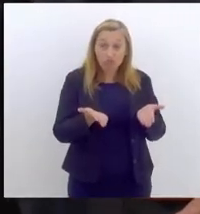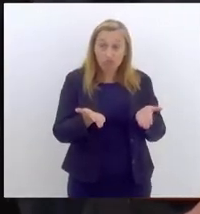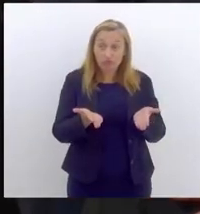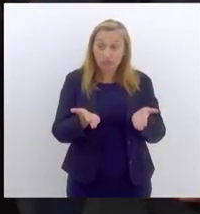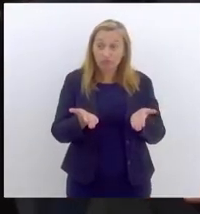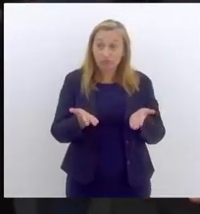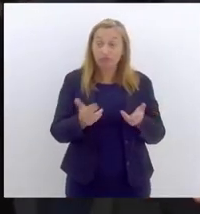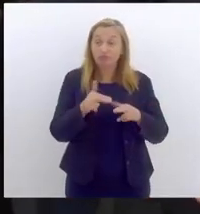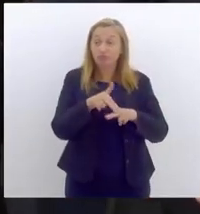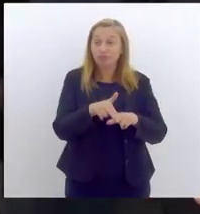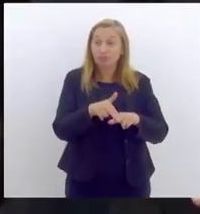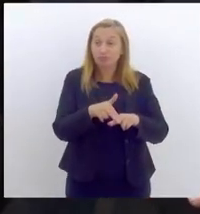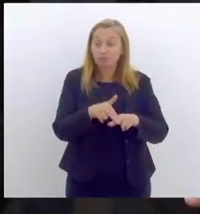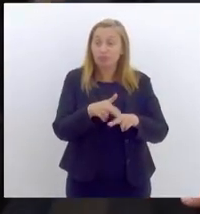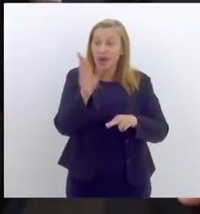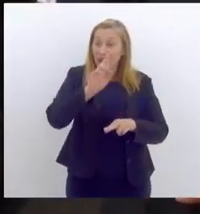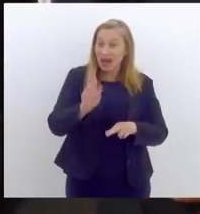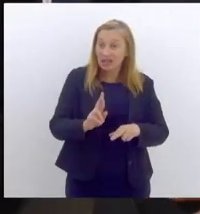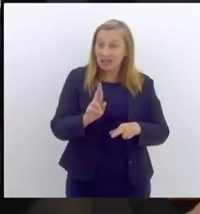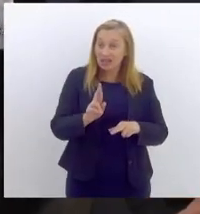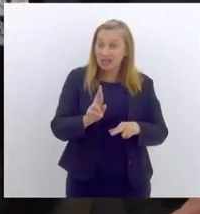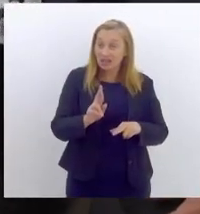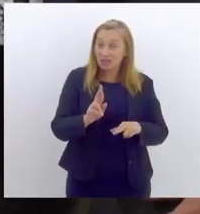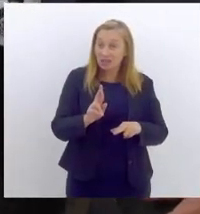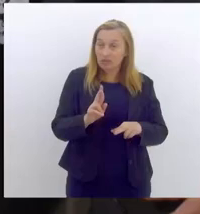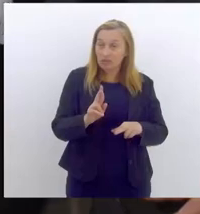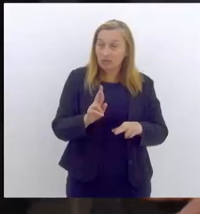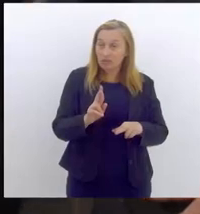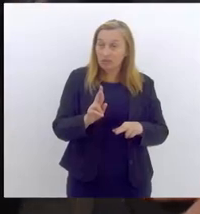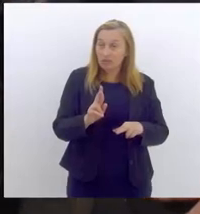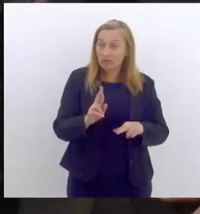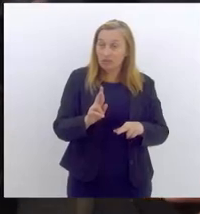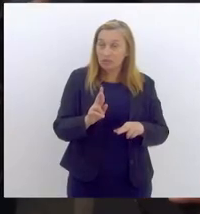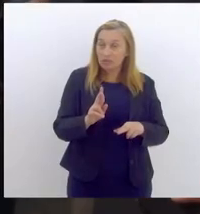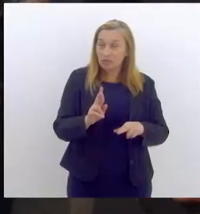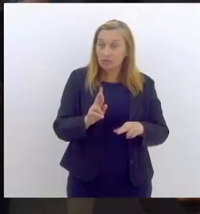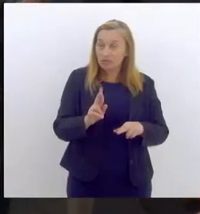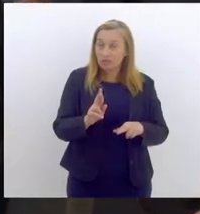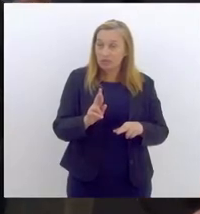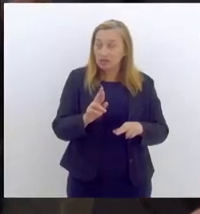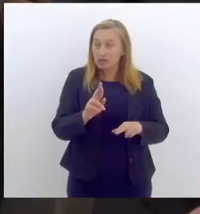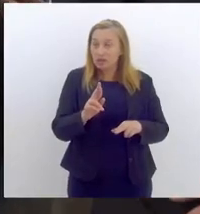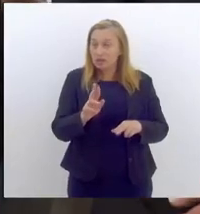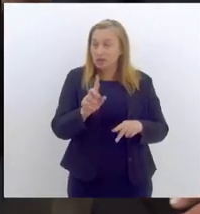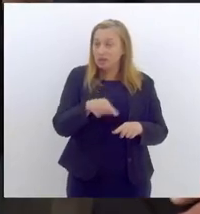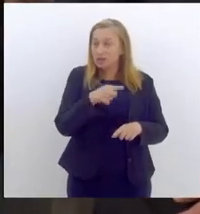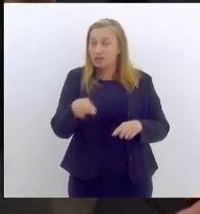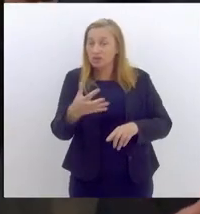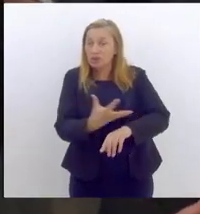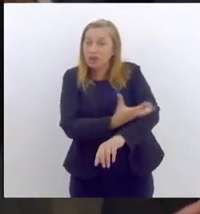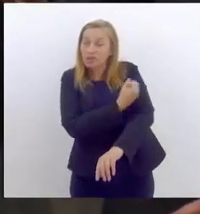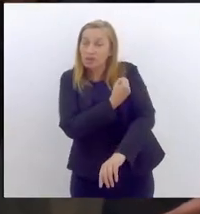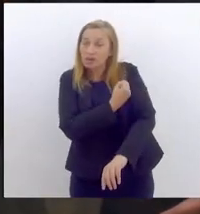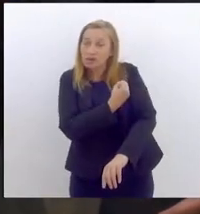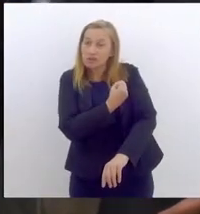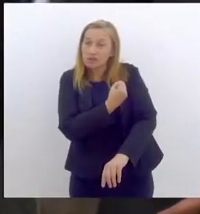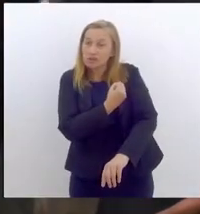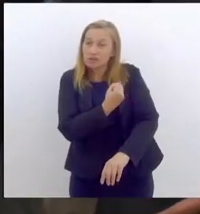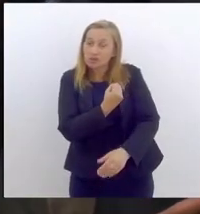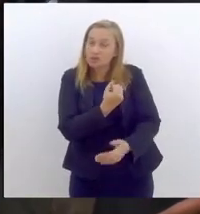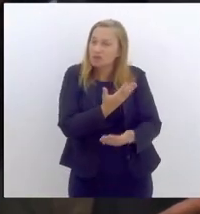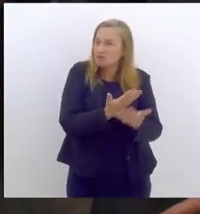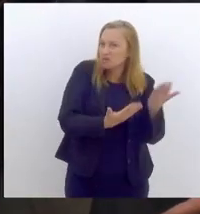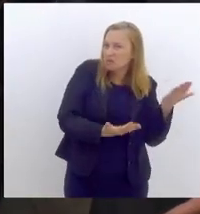razão venceu a emoção. E venceu sem ter vencedores ou